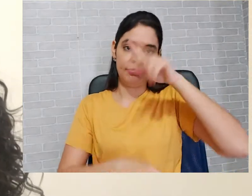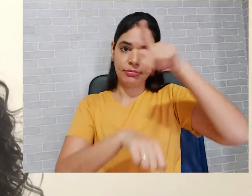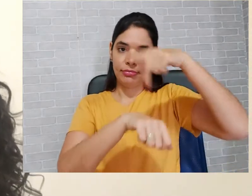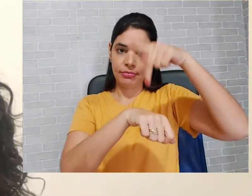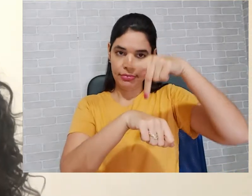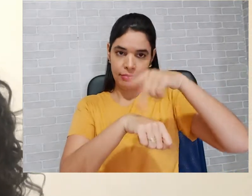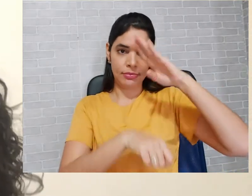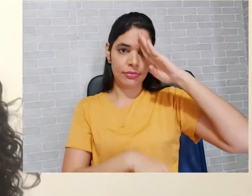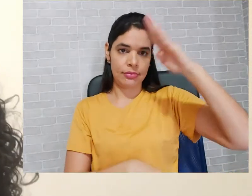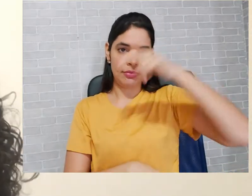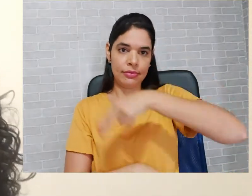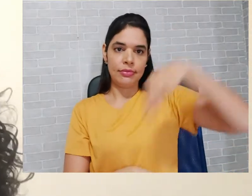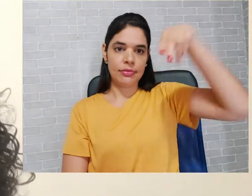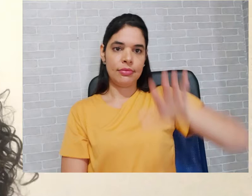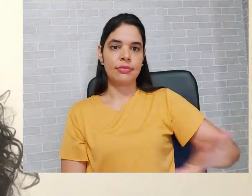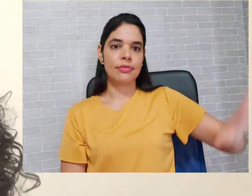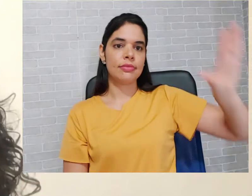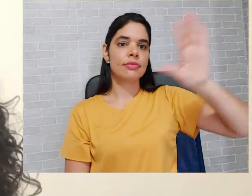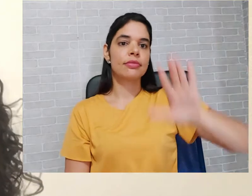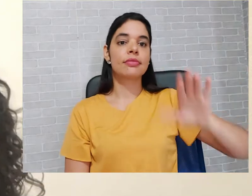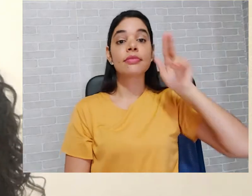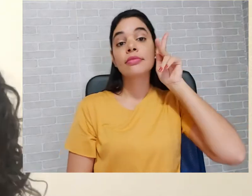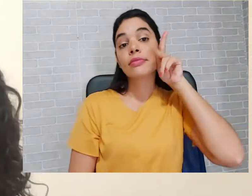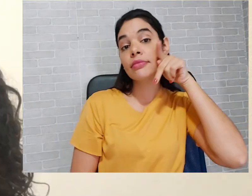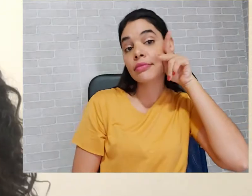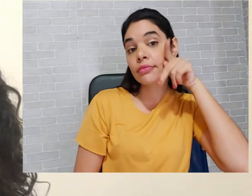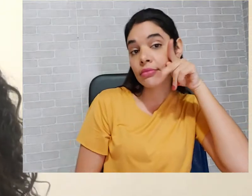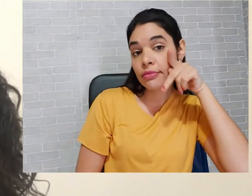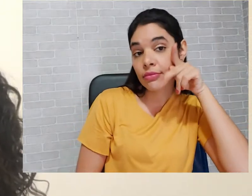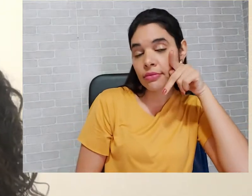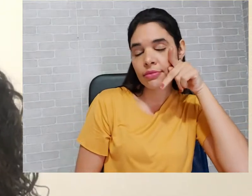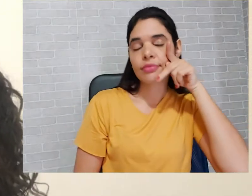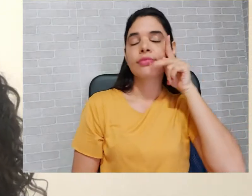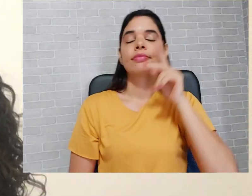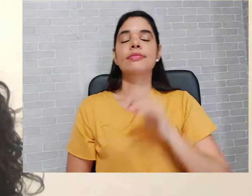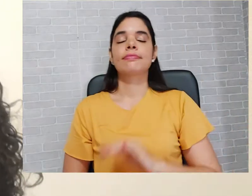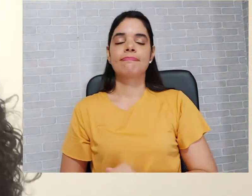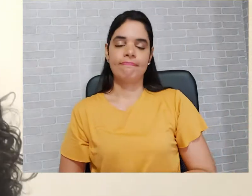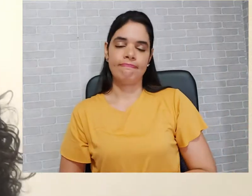do país, sobretudo ali do sertão do Rio Grande do Norte, da Paraíba.